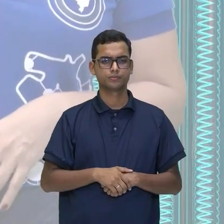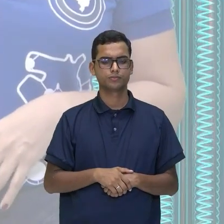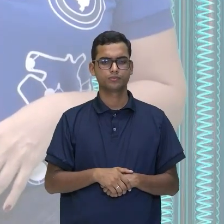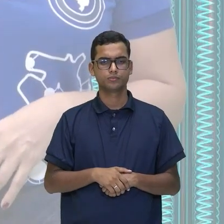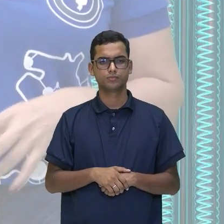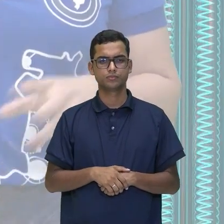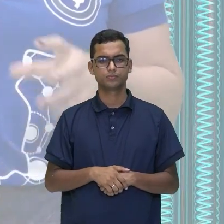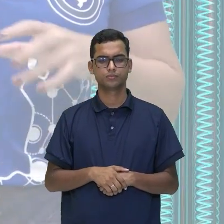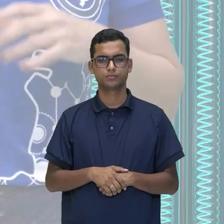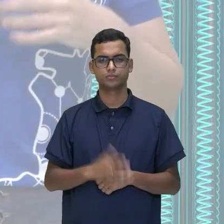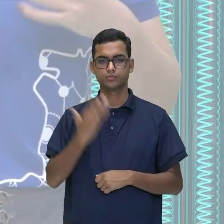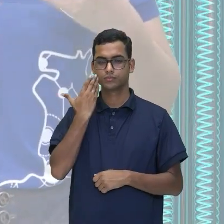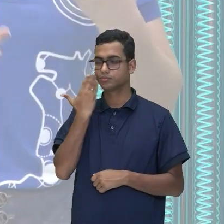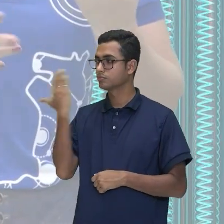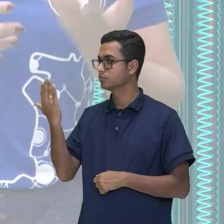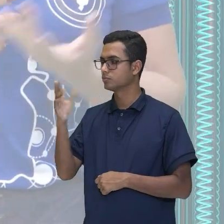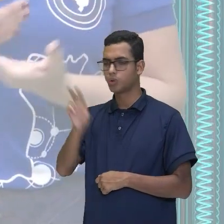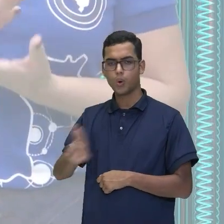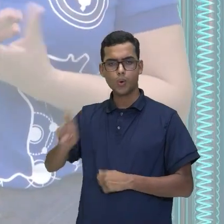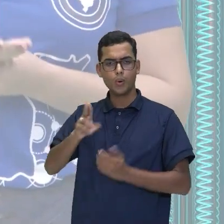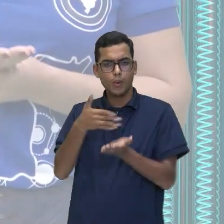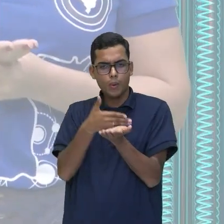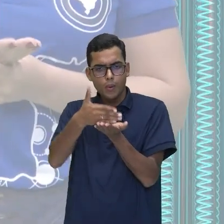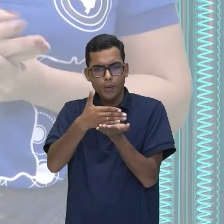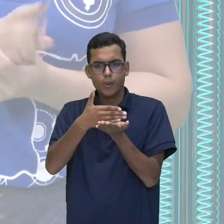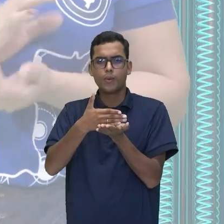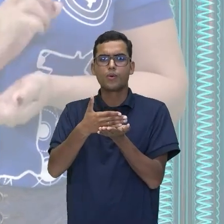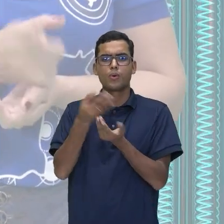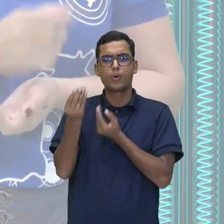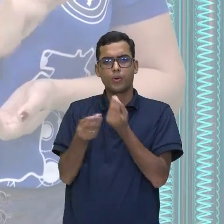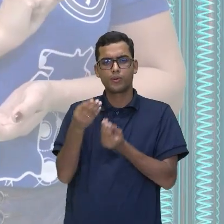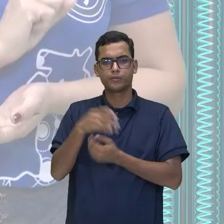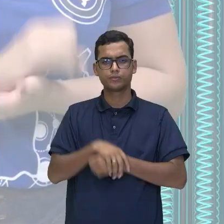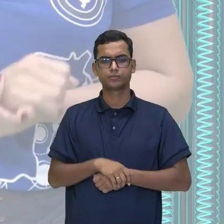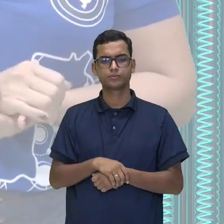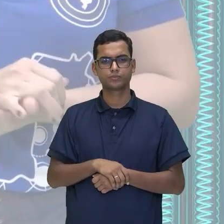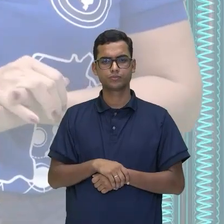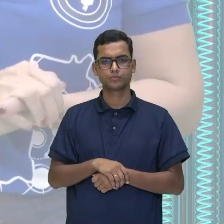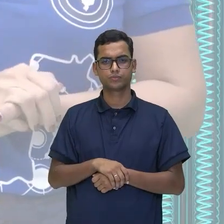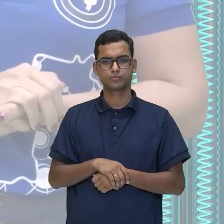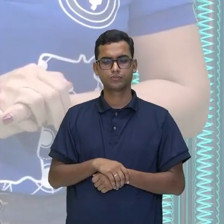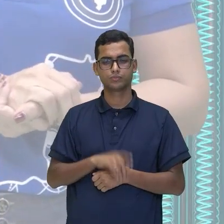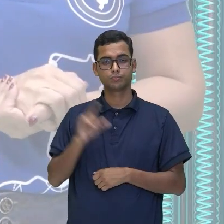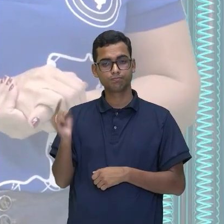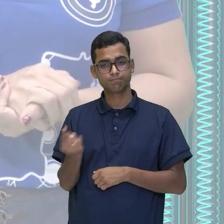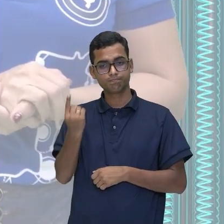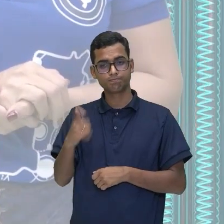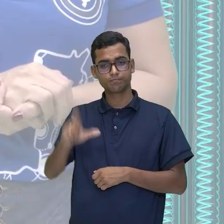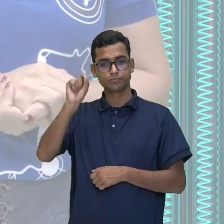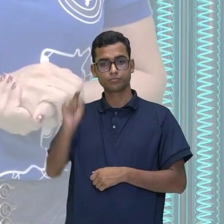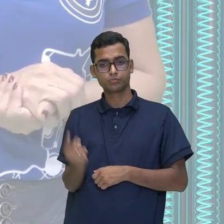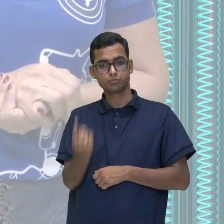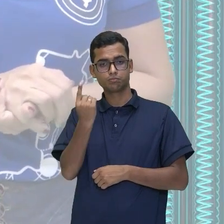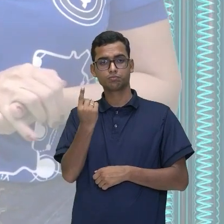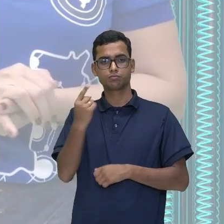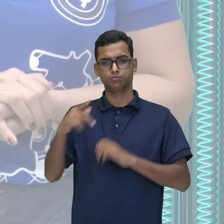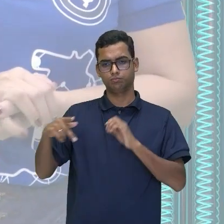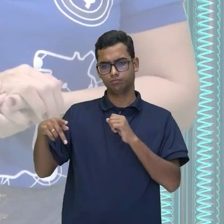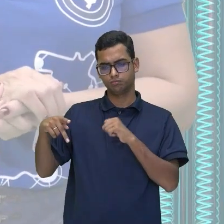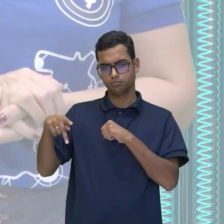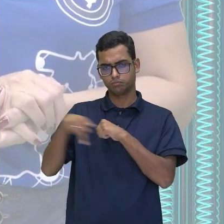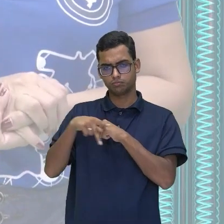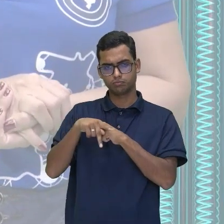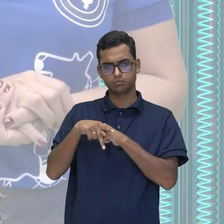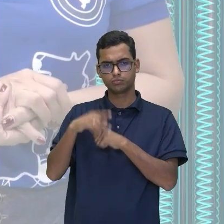quê? Para deixar a frase completa, um pronome. Vamos ver qual é o pronome.